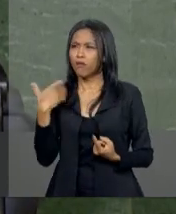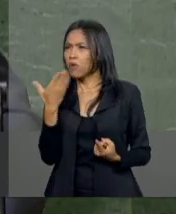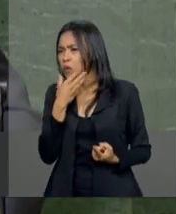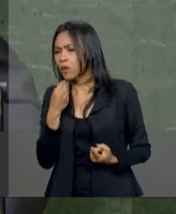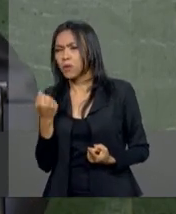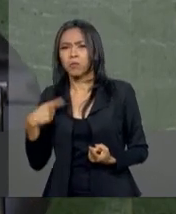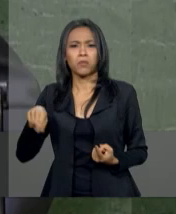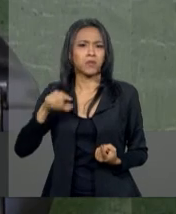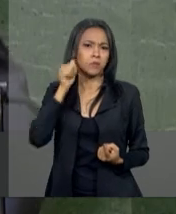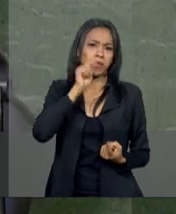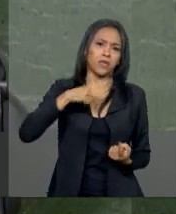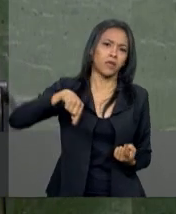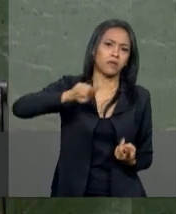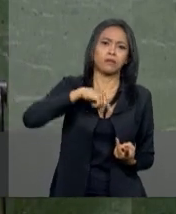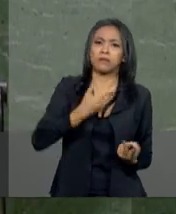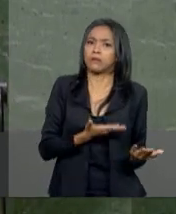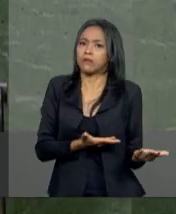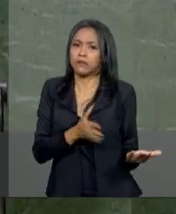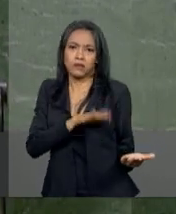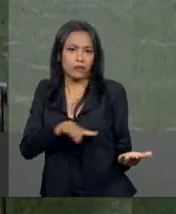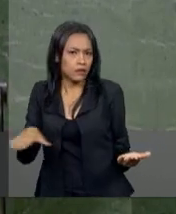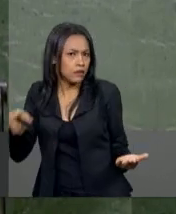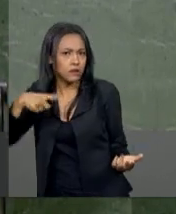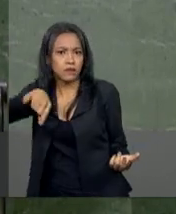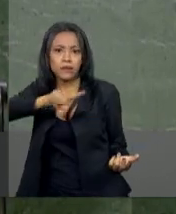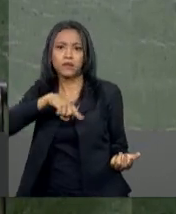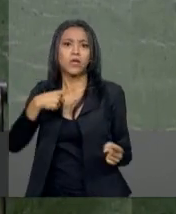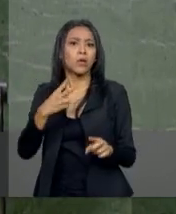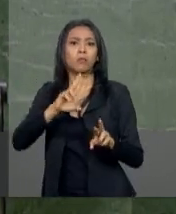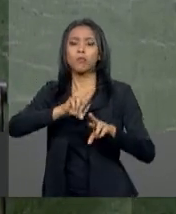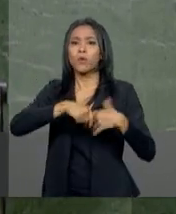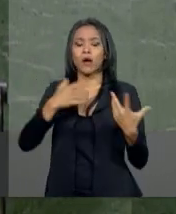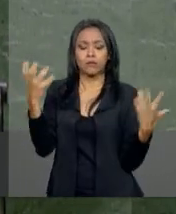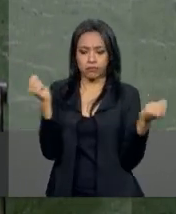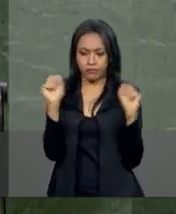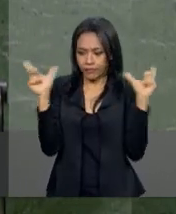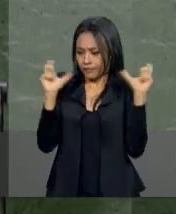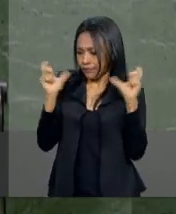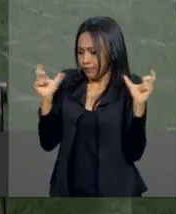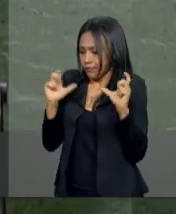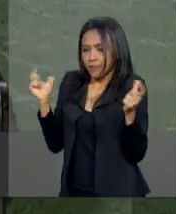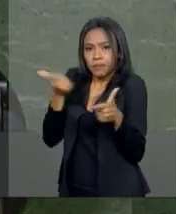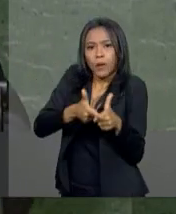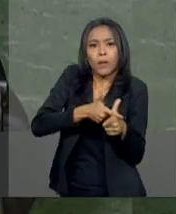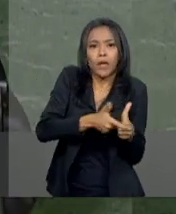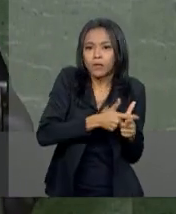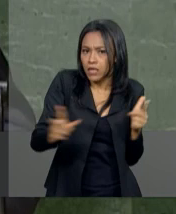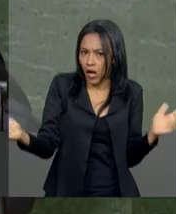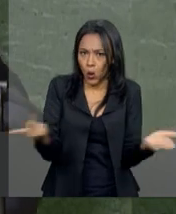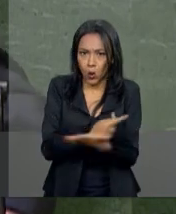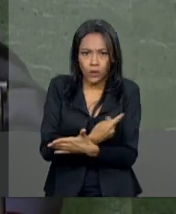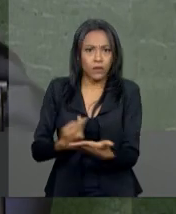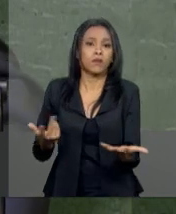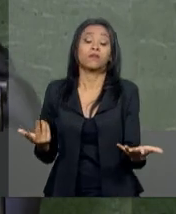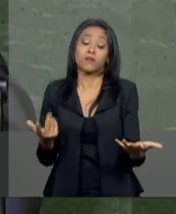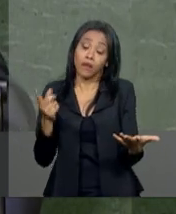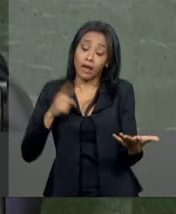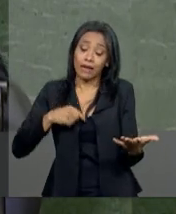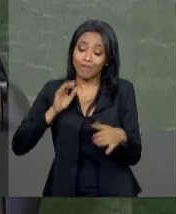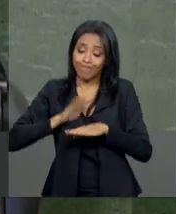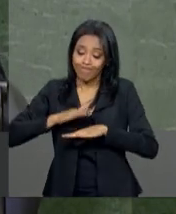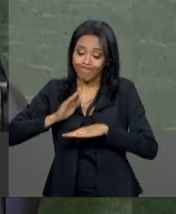mulheres e crianças que ameaçados por crises que se prolongam são levados a tomar a